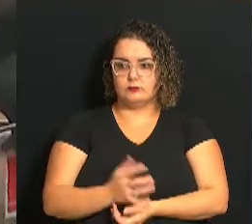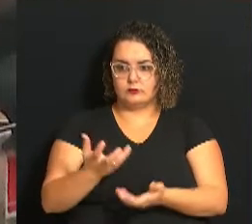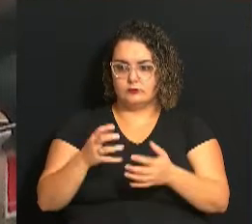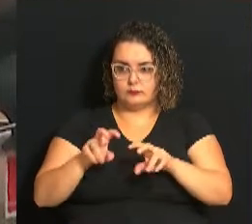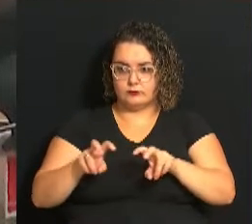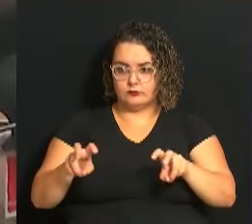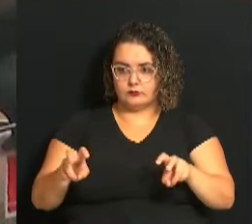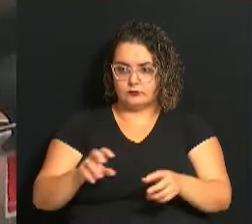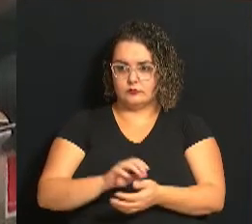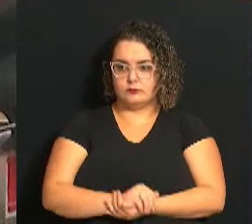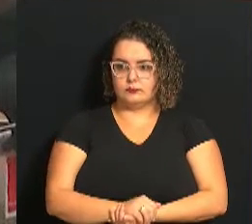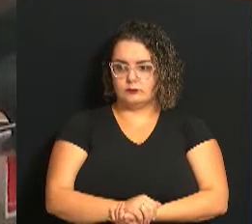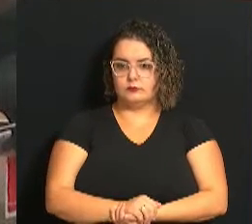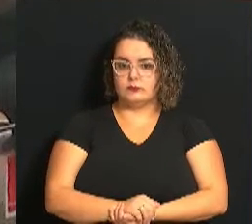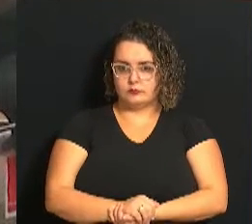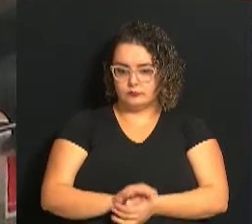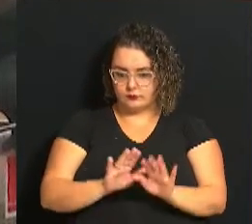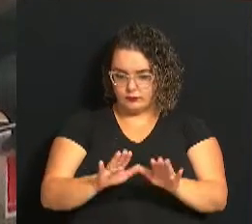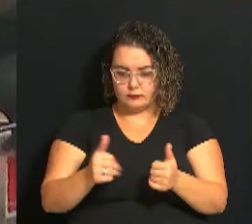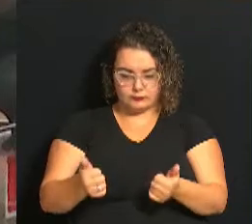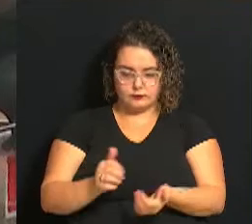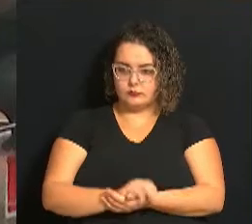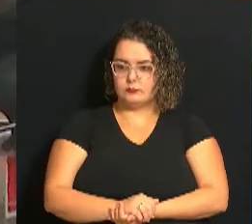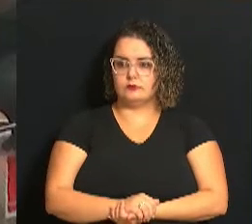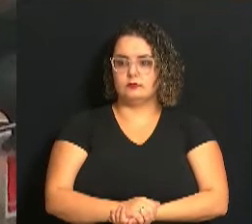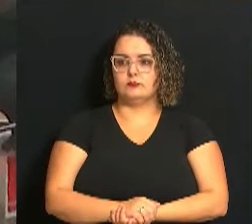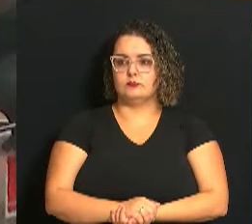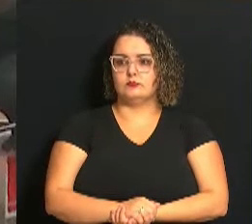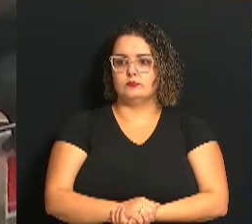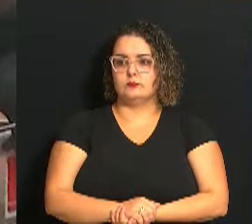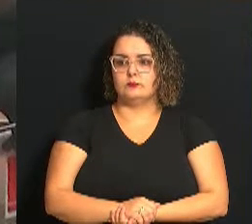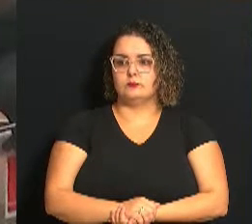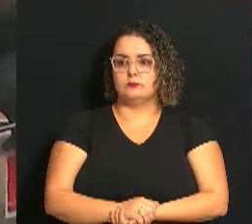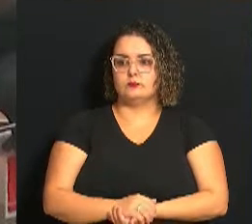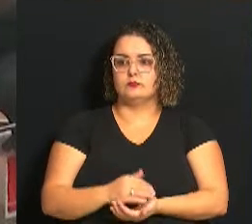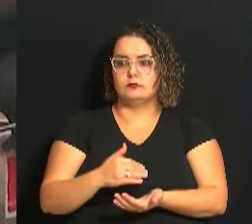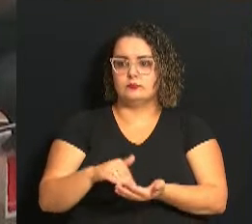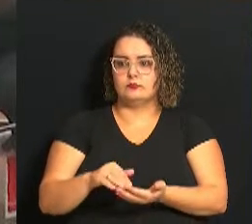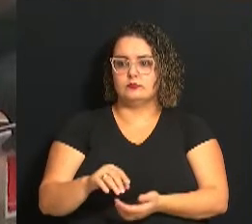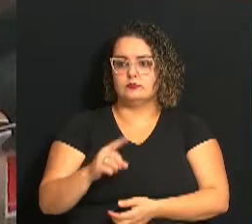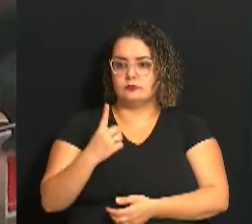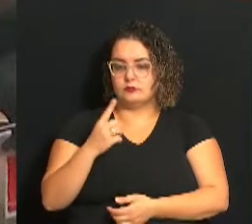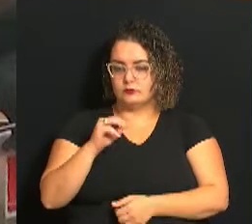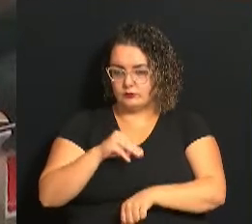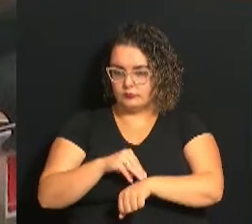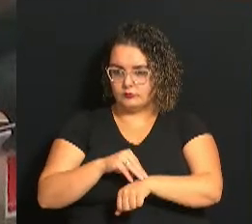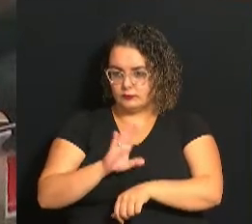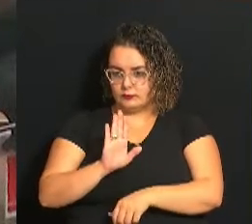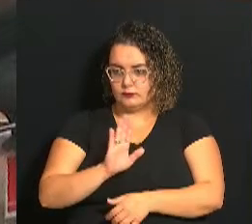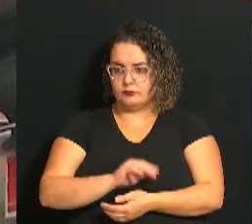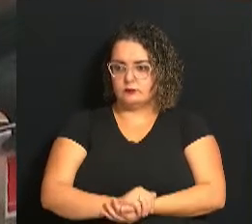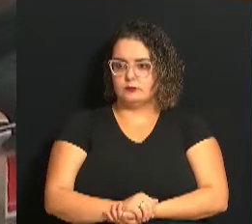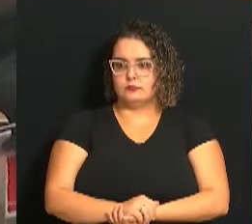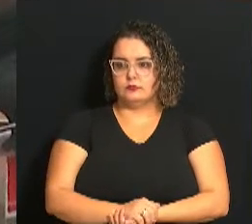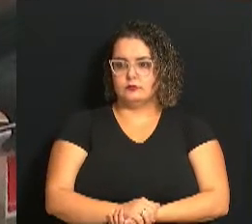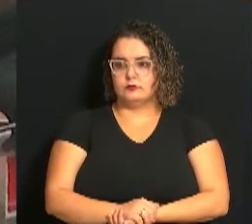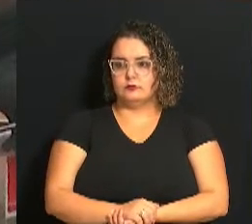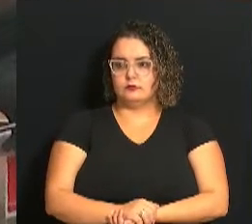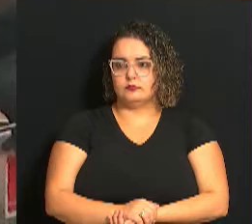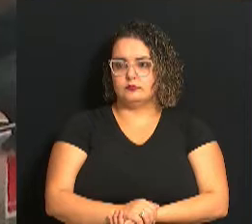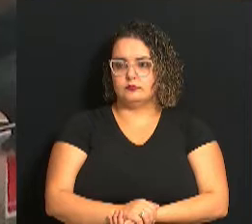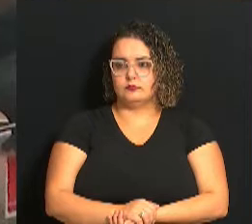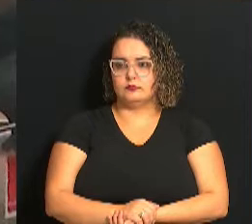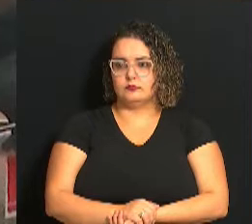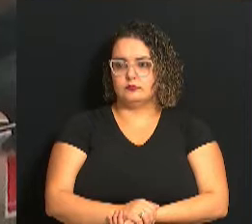Secretária, daí mesmo? Tá? Secretária, só um minuto, mais um. O morador se inscreveu aí de última